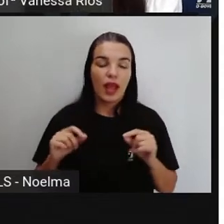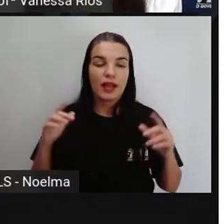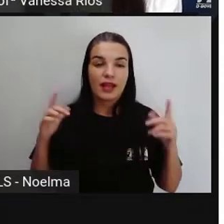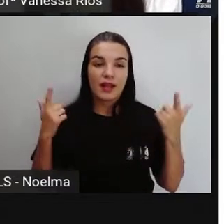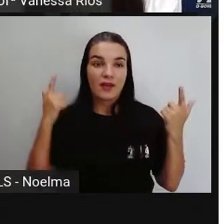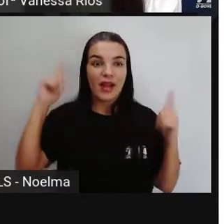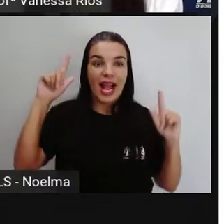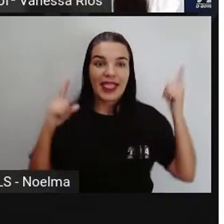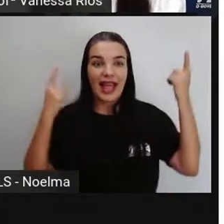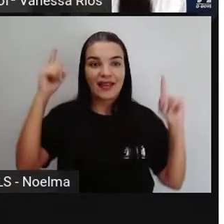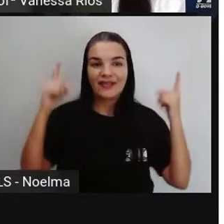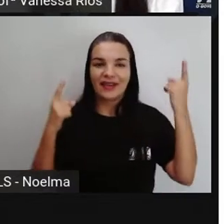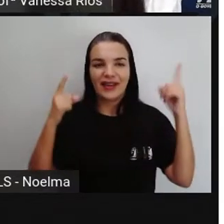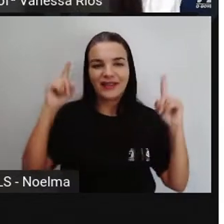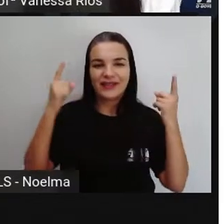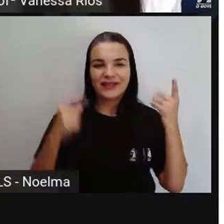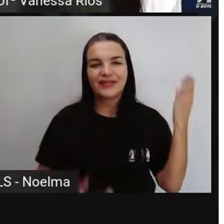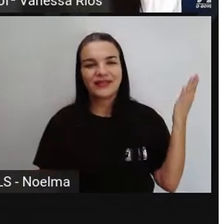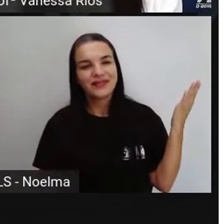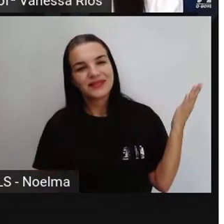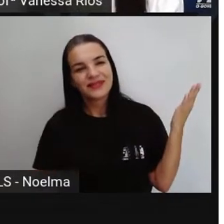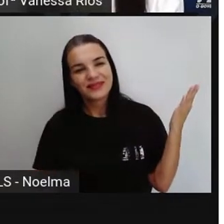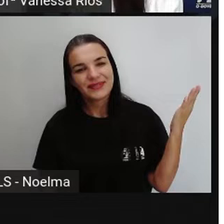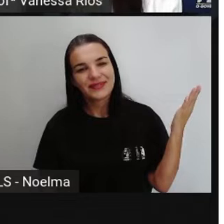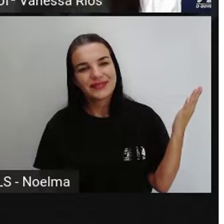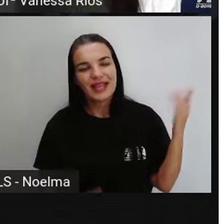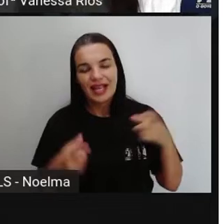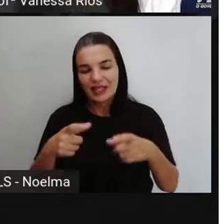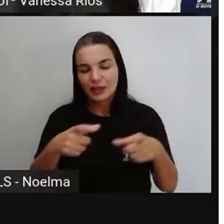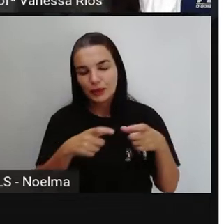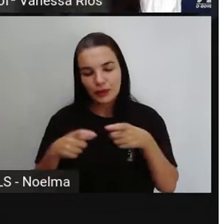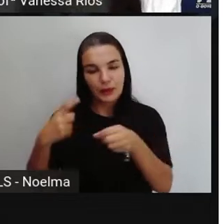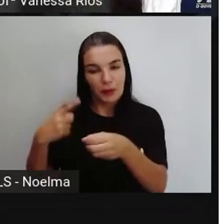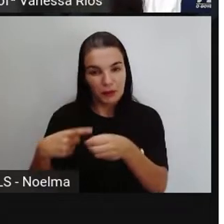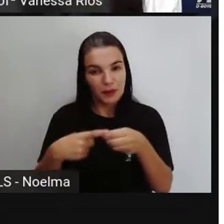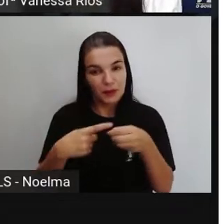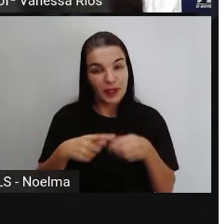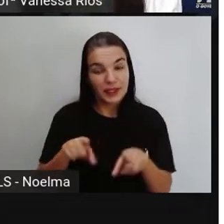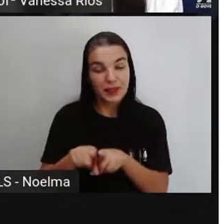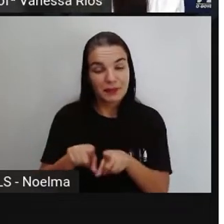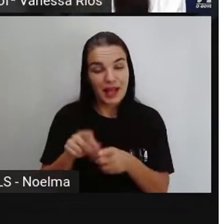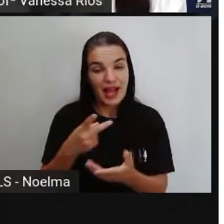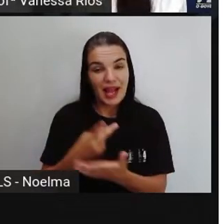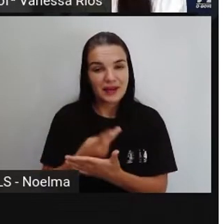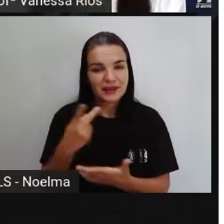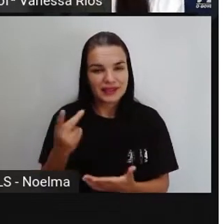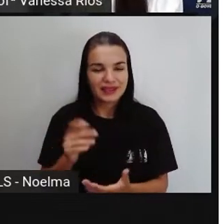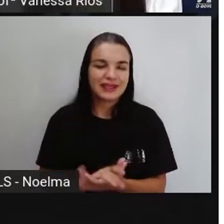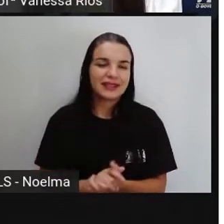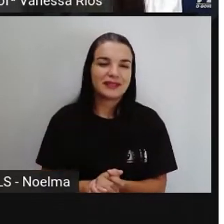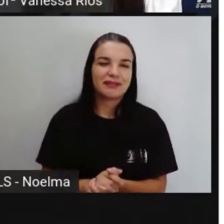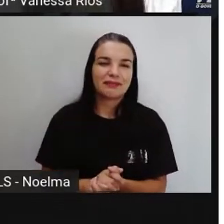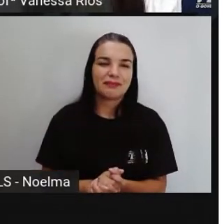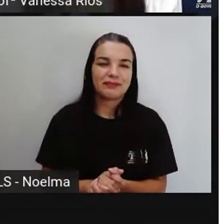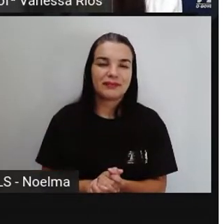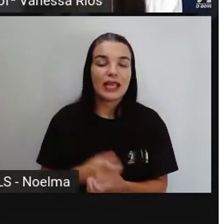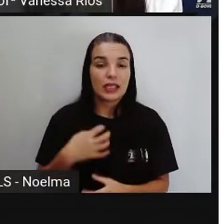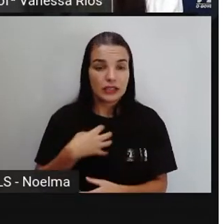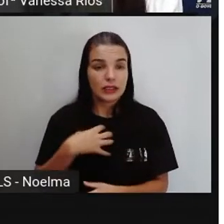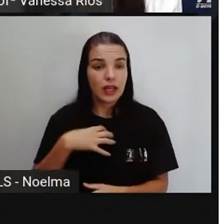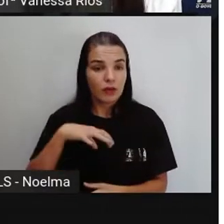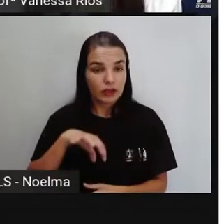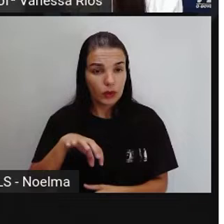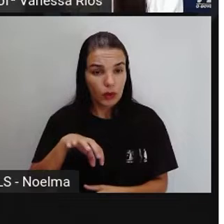à festa do carnaval, que acontece em outros lugares da Bahia, que não só em Salvador, que acontece